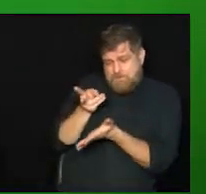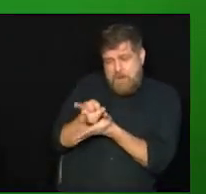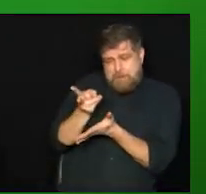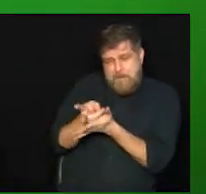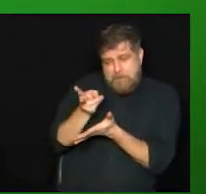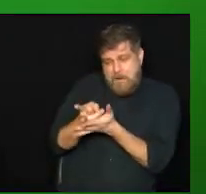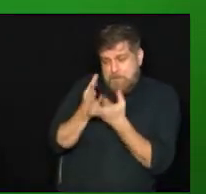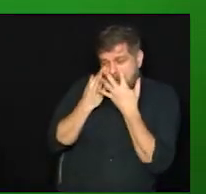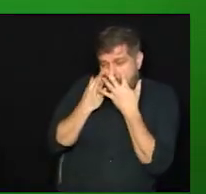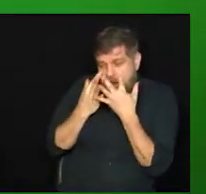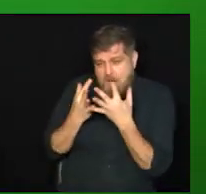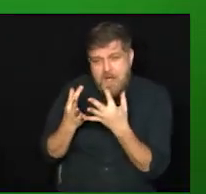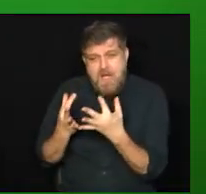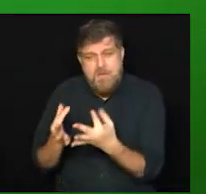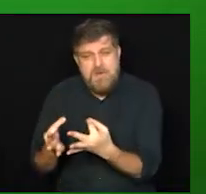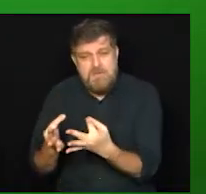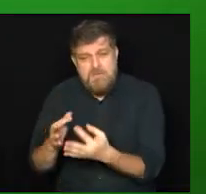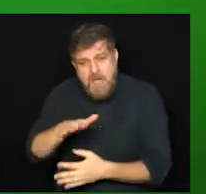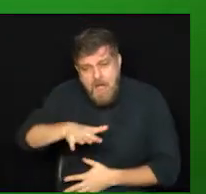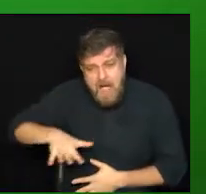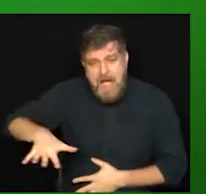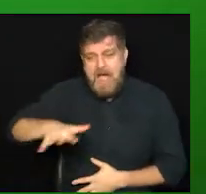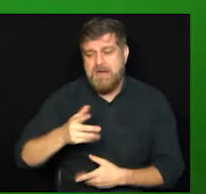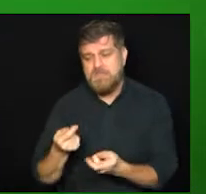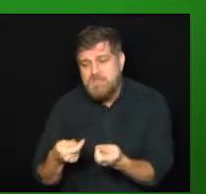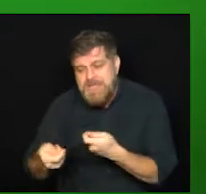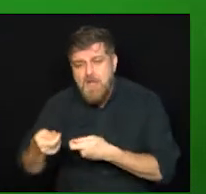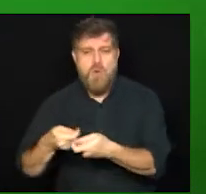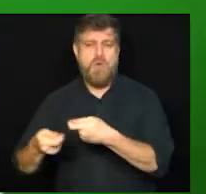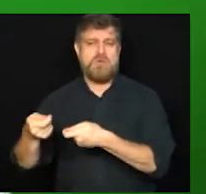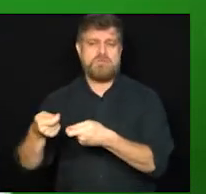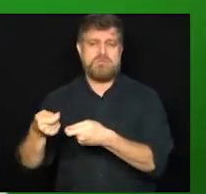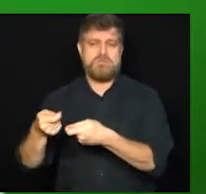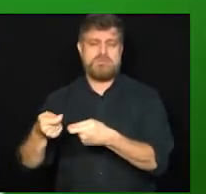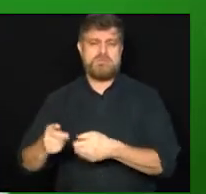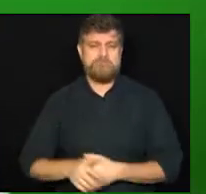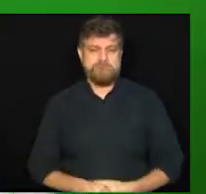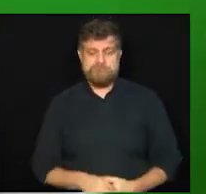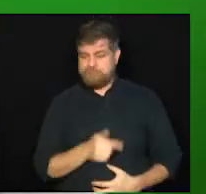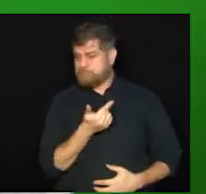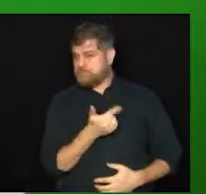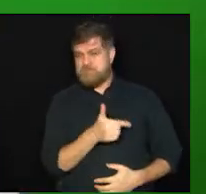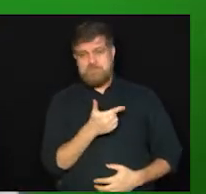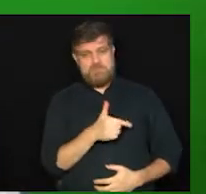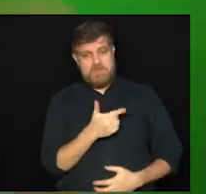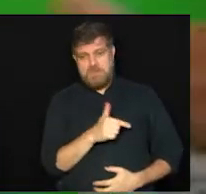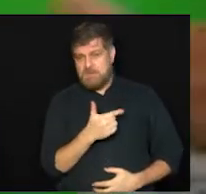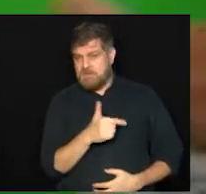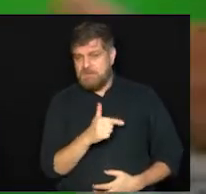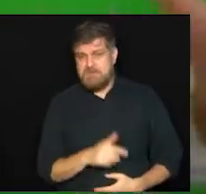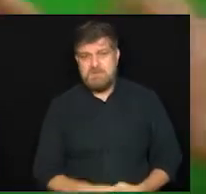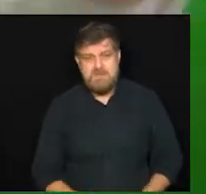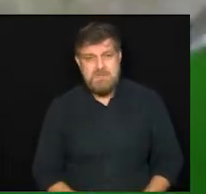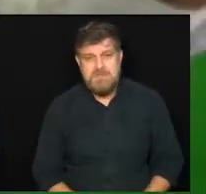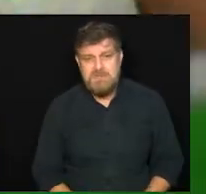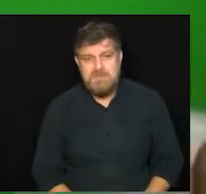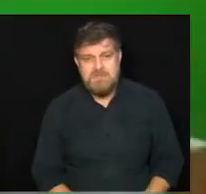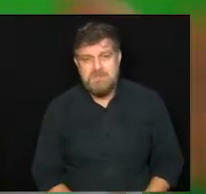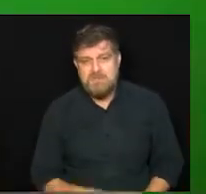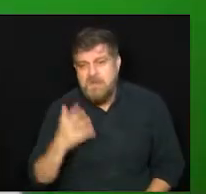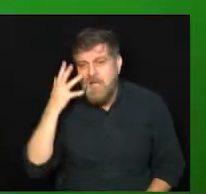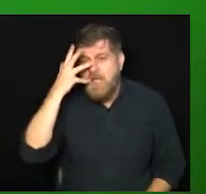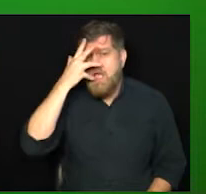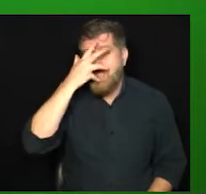voltado ao evento a negócios. Então, nós não temos aqui, né, uma palavra que todo mundo diz, não temos outras belezas aqui